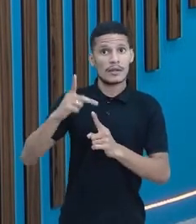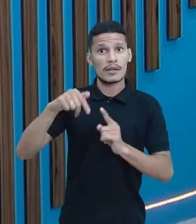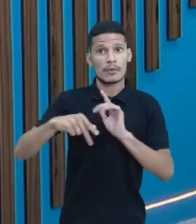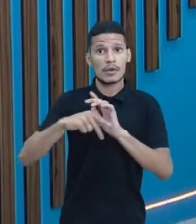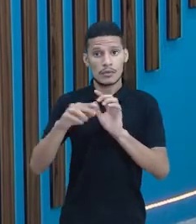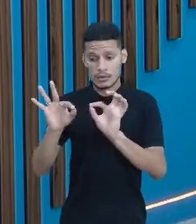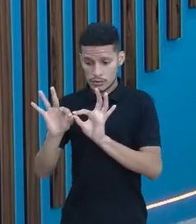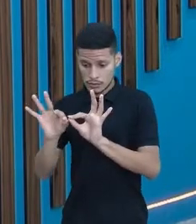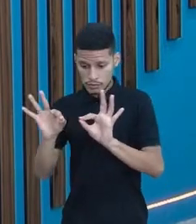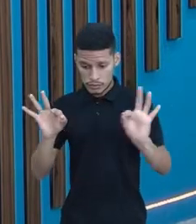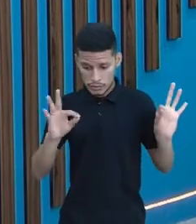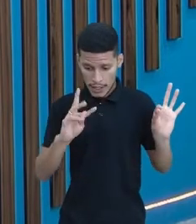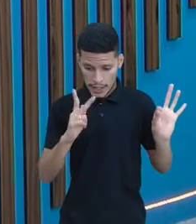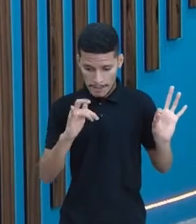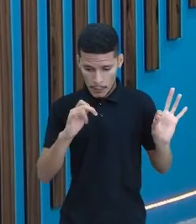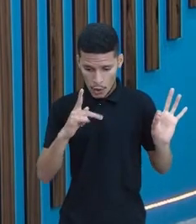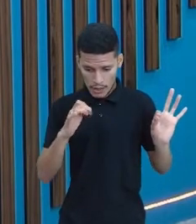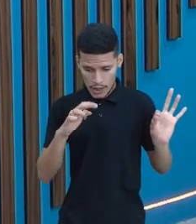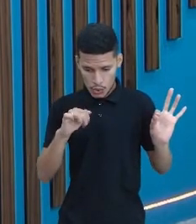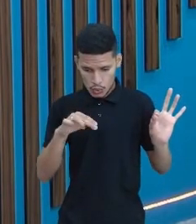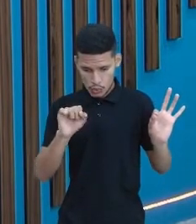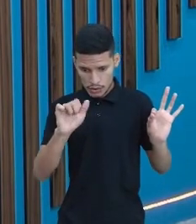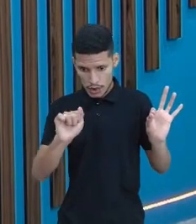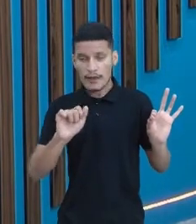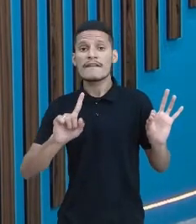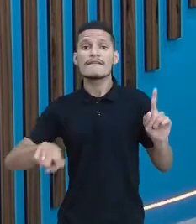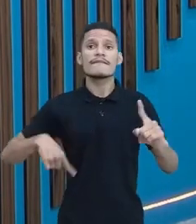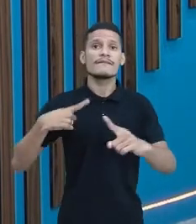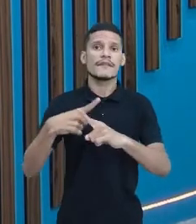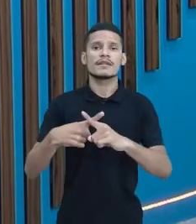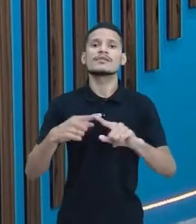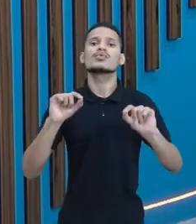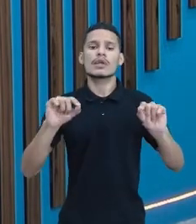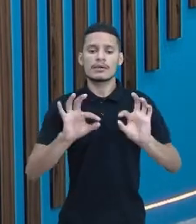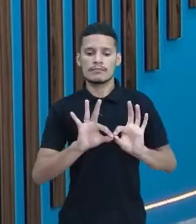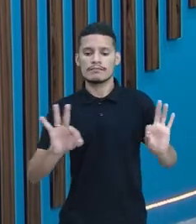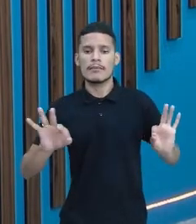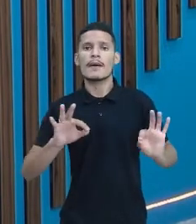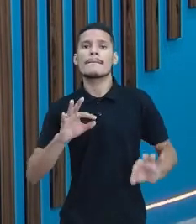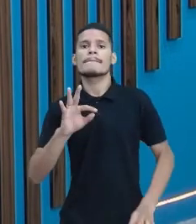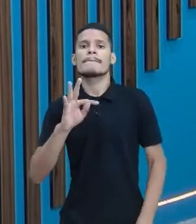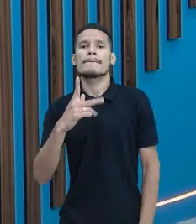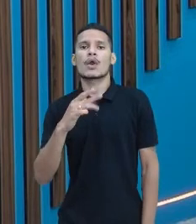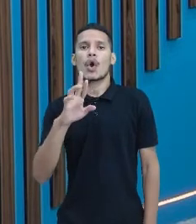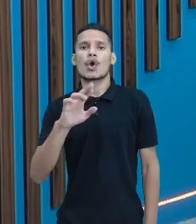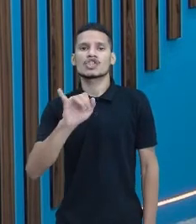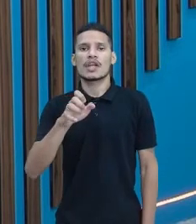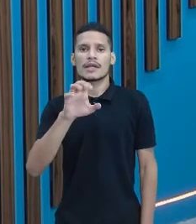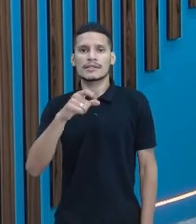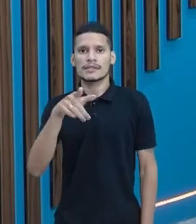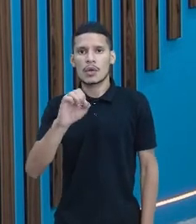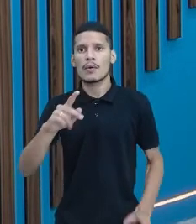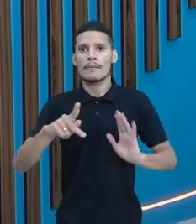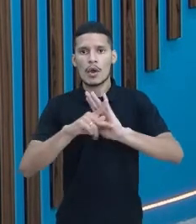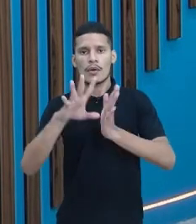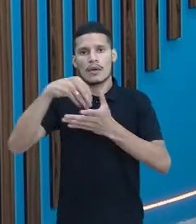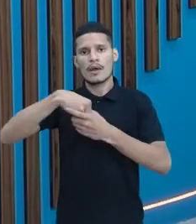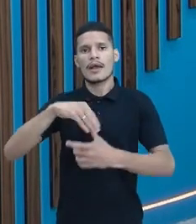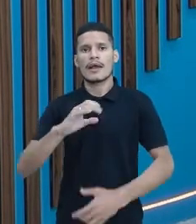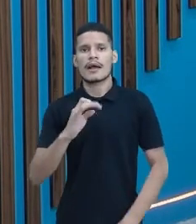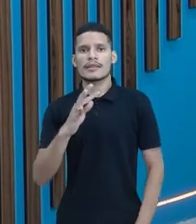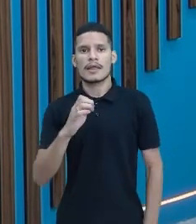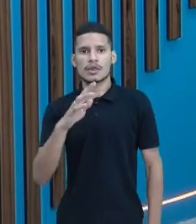igual à medida da hipotenusa vezes a projeção do cateto. Então, quando você estiver numa situação em que